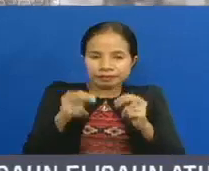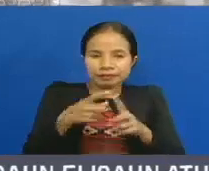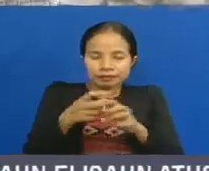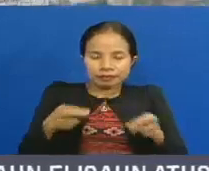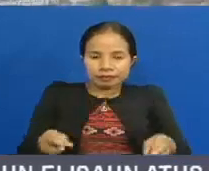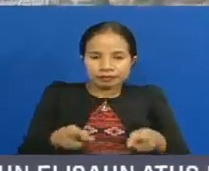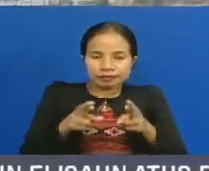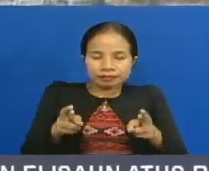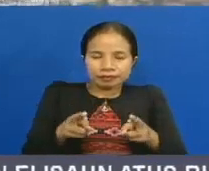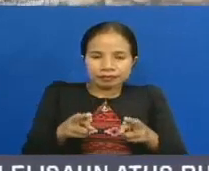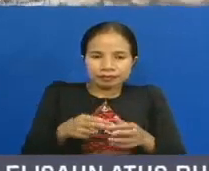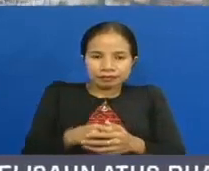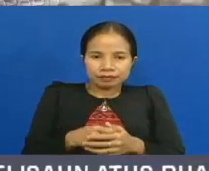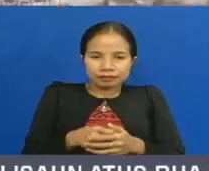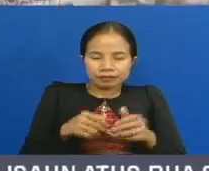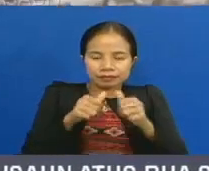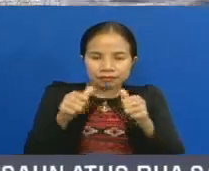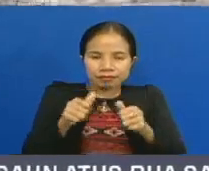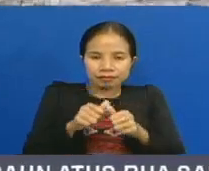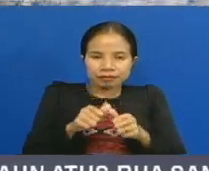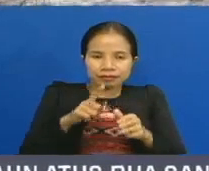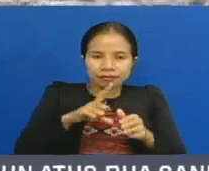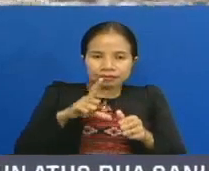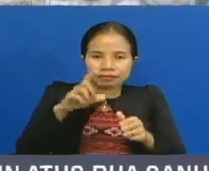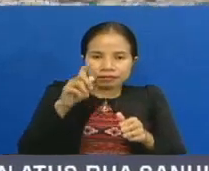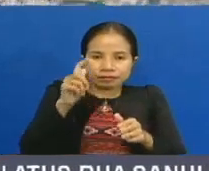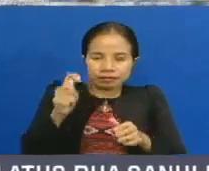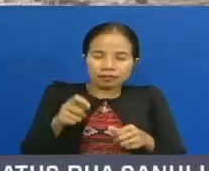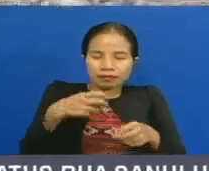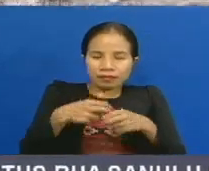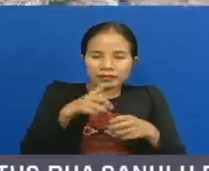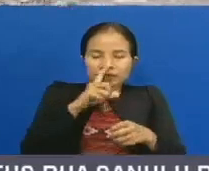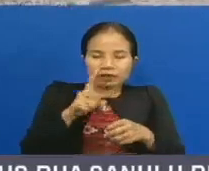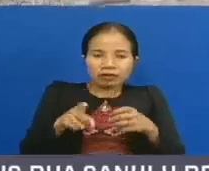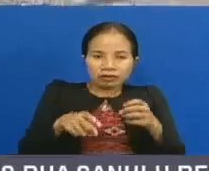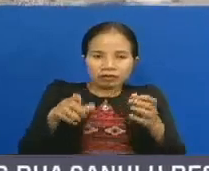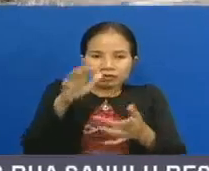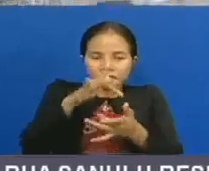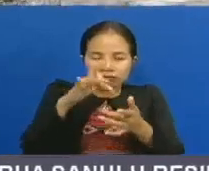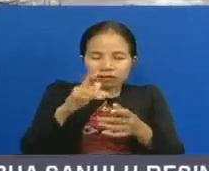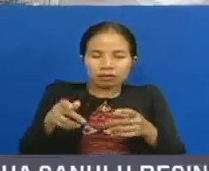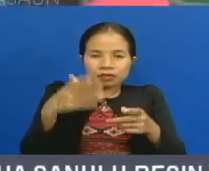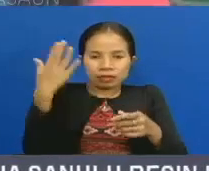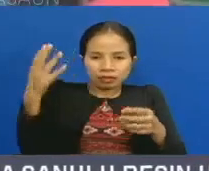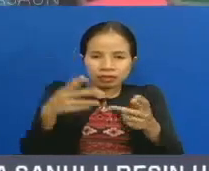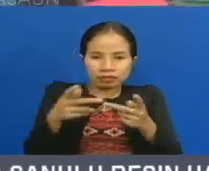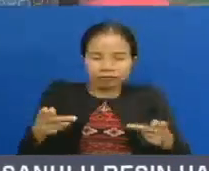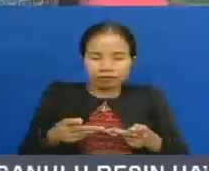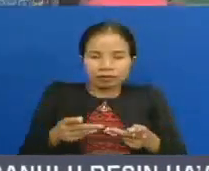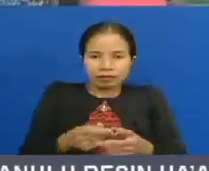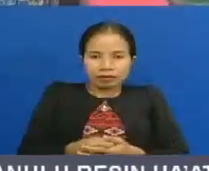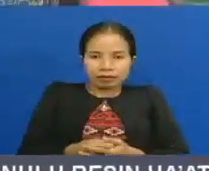mota, hauana, aldea nianapu, nebe prejudica tebes vira comunidade e a terreno.